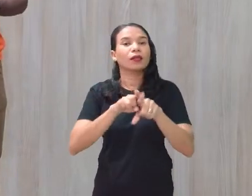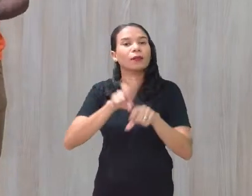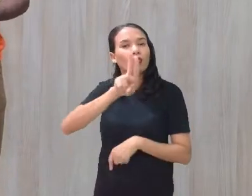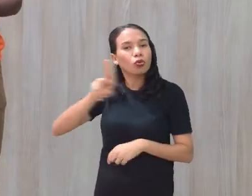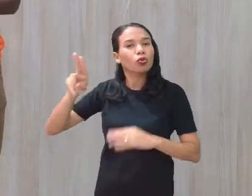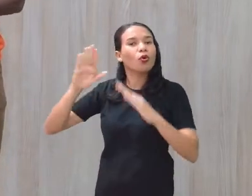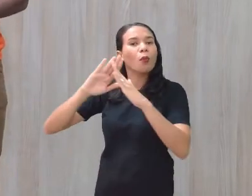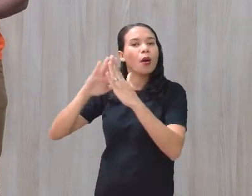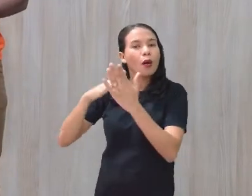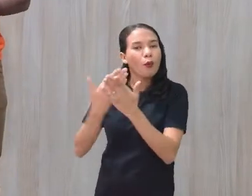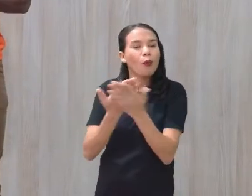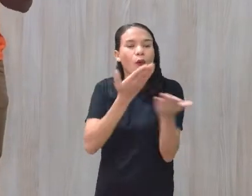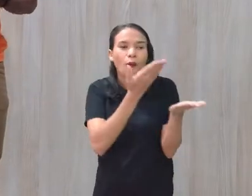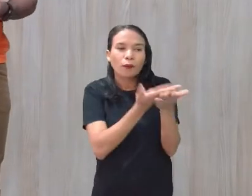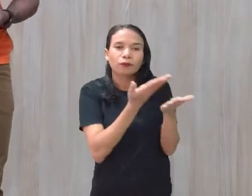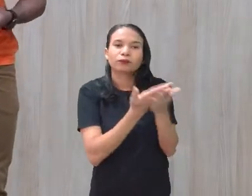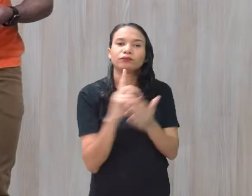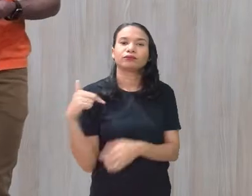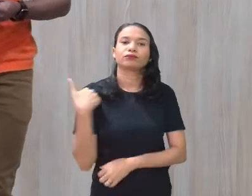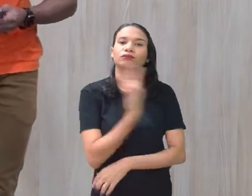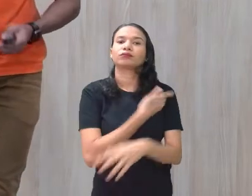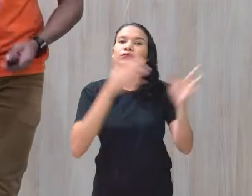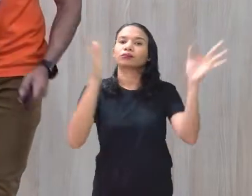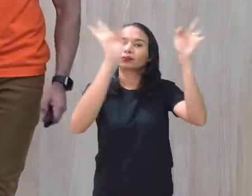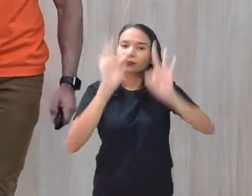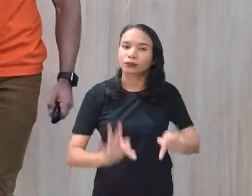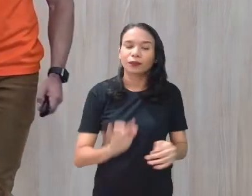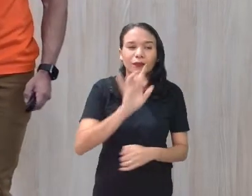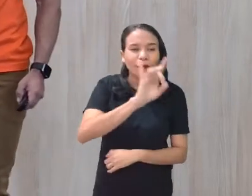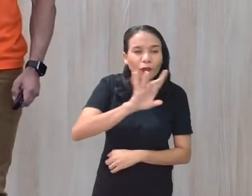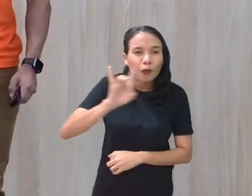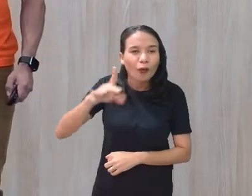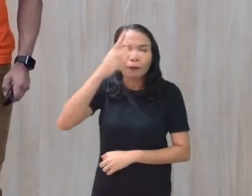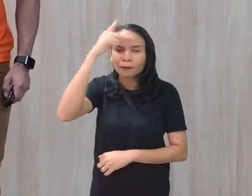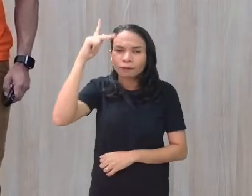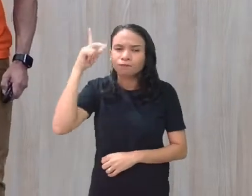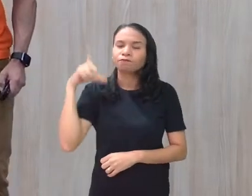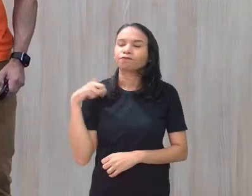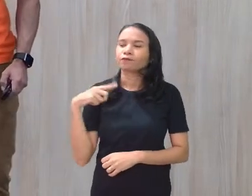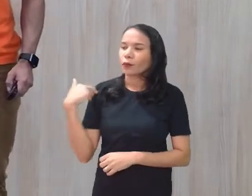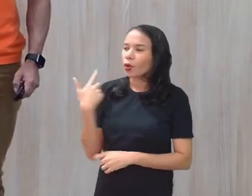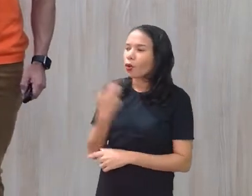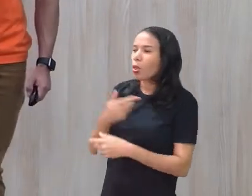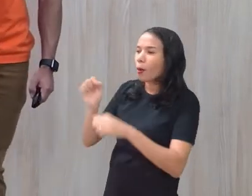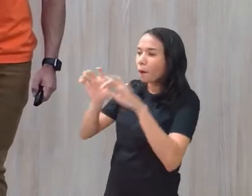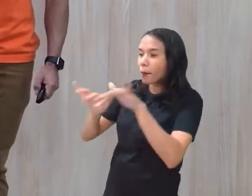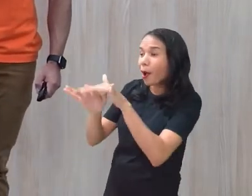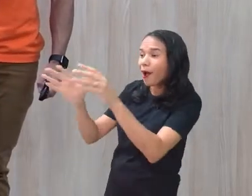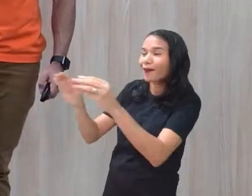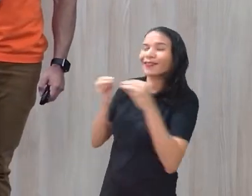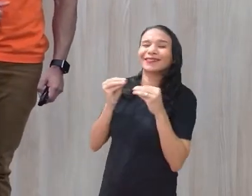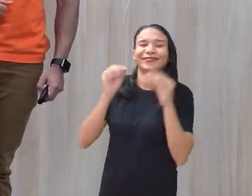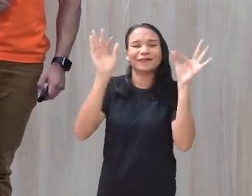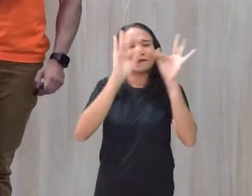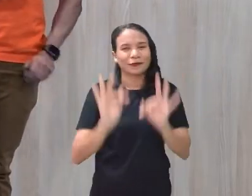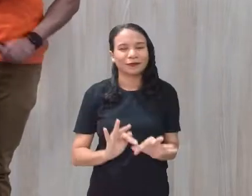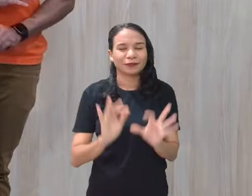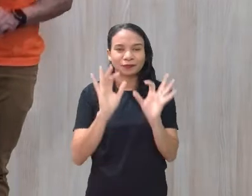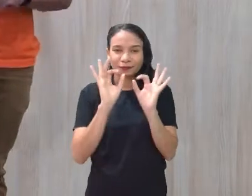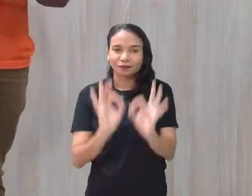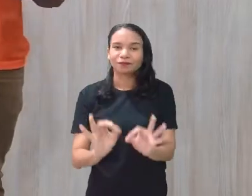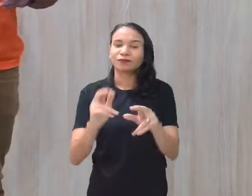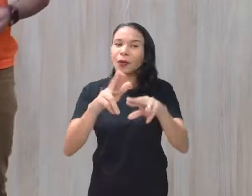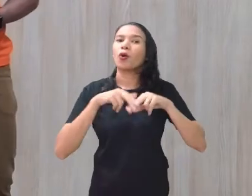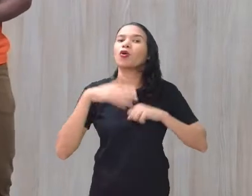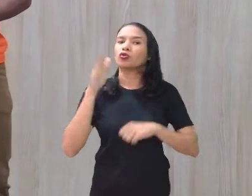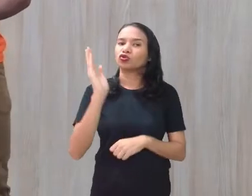você estuda. A gente fica muito feliz com cada comentário que a gente recebe aqui nas nossas aulas, certo? Então,